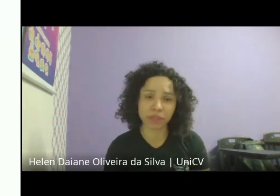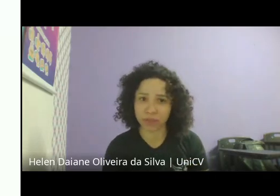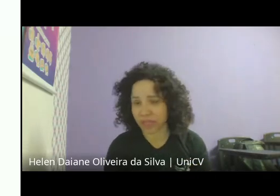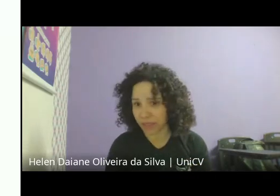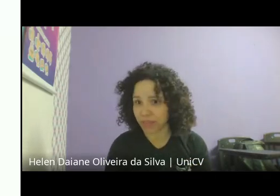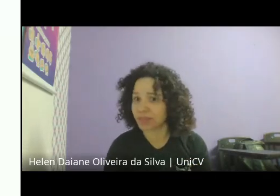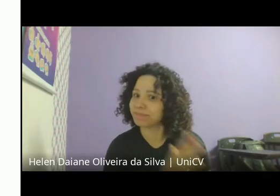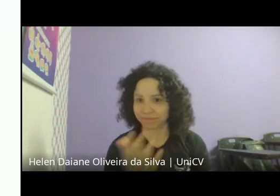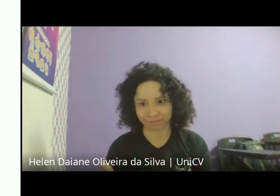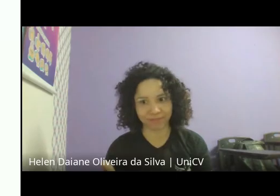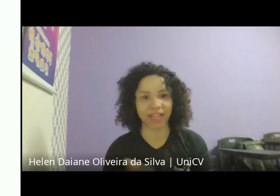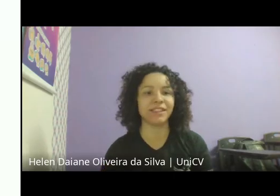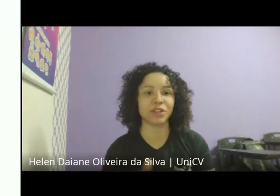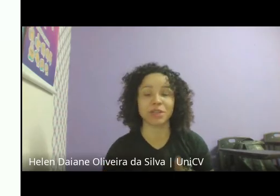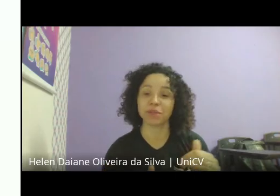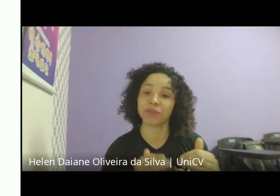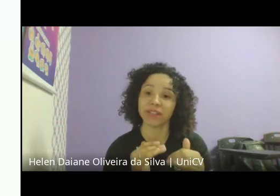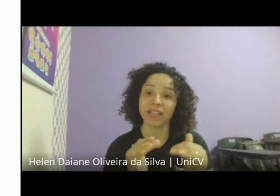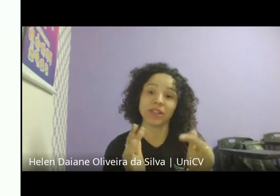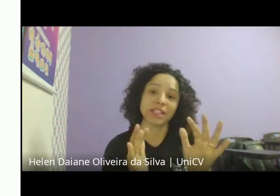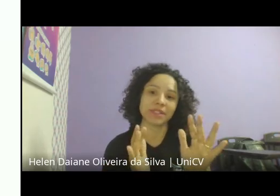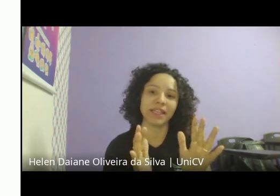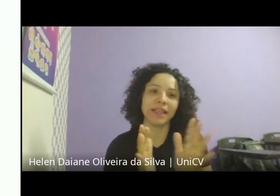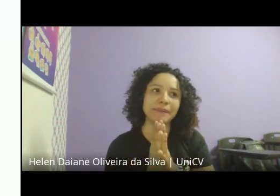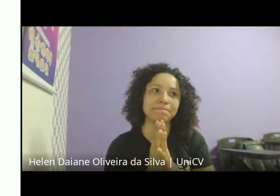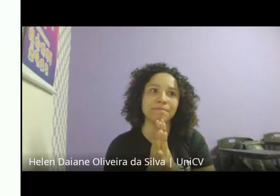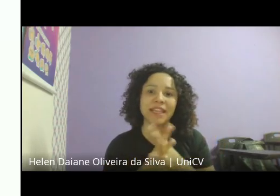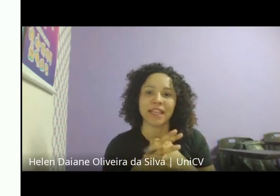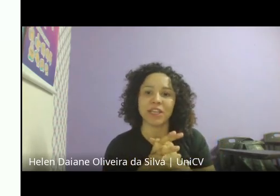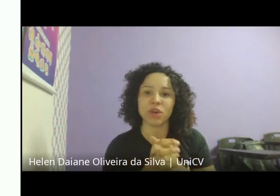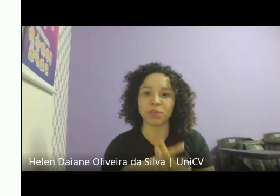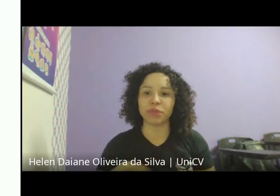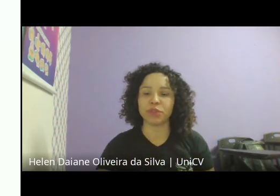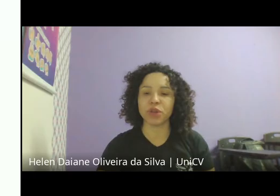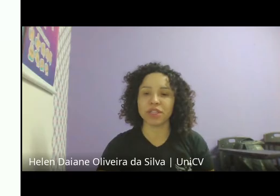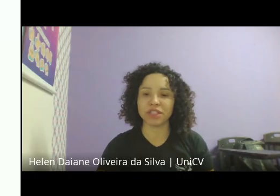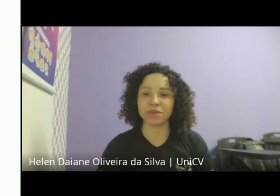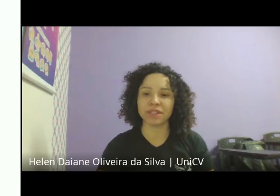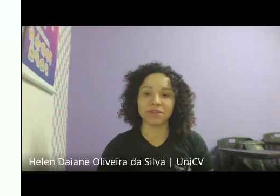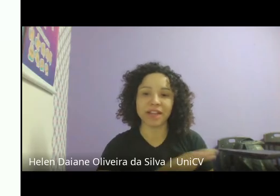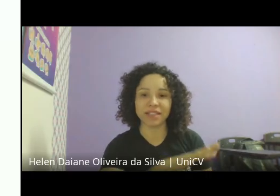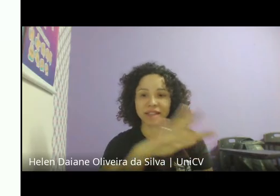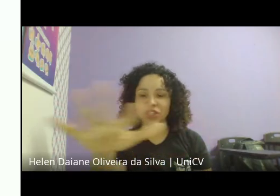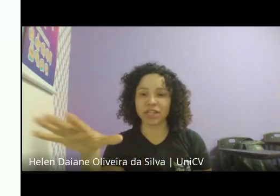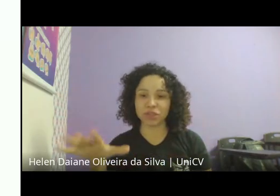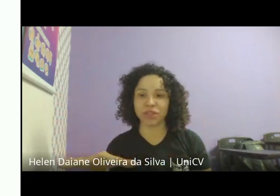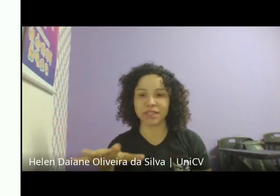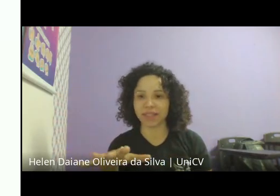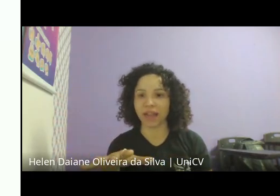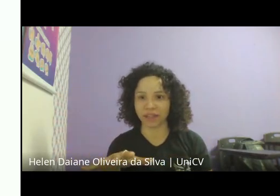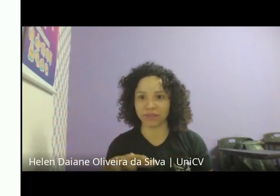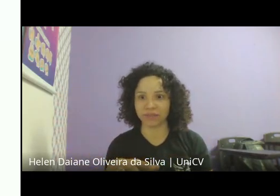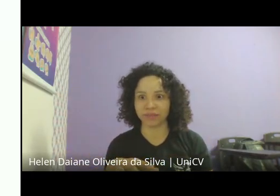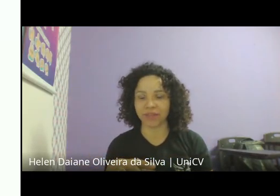Libras, eu prefiro usar Libras. Tá? Então, nós vamos ver, nós temos que, enquanto professores, nós vamos ter várias identidades surdas